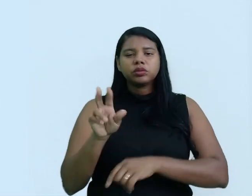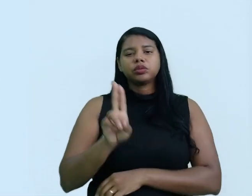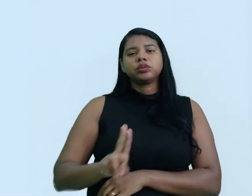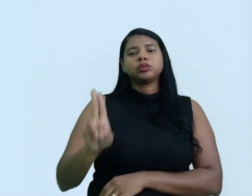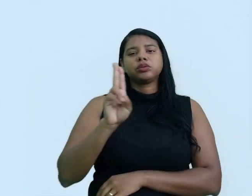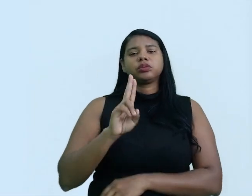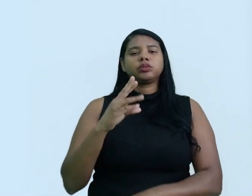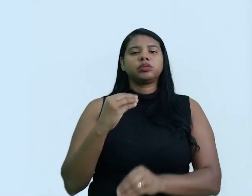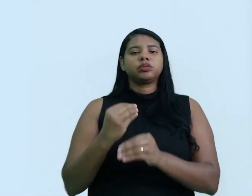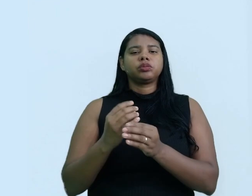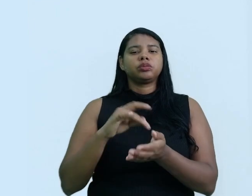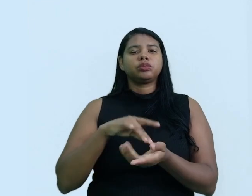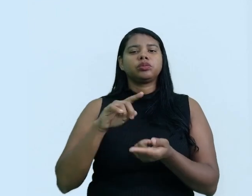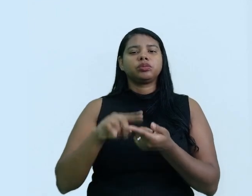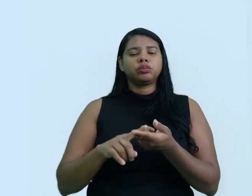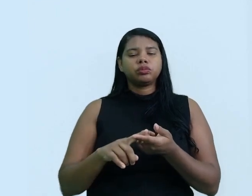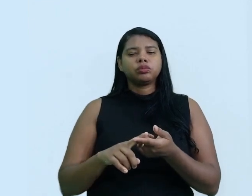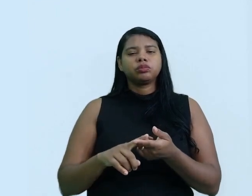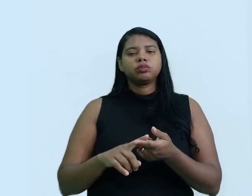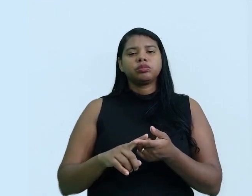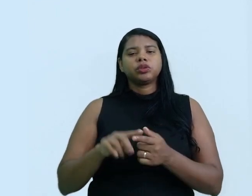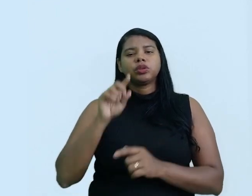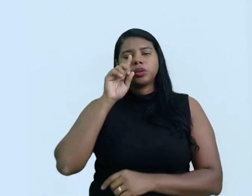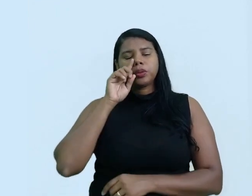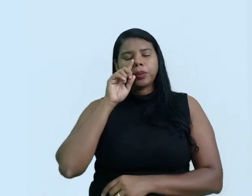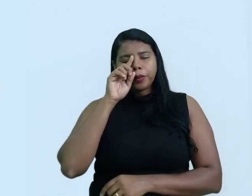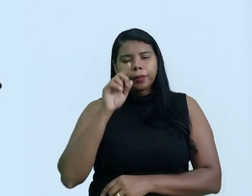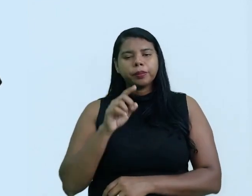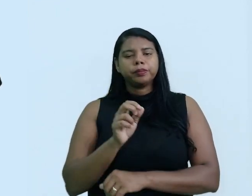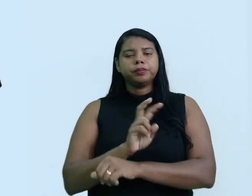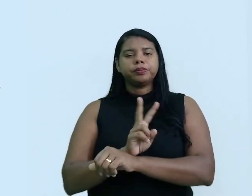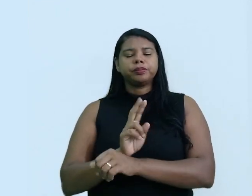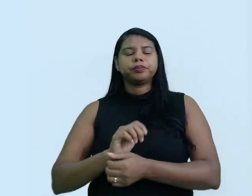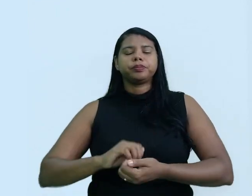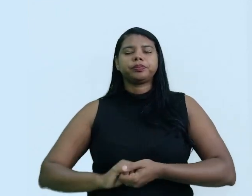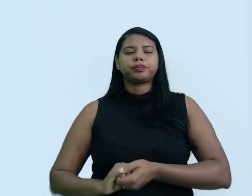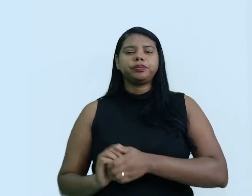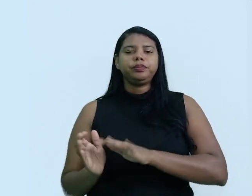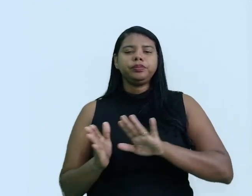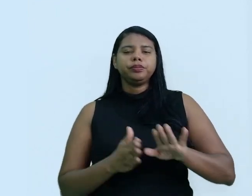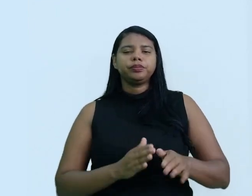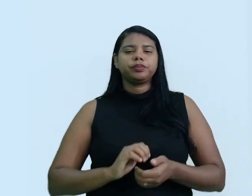para fazer esse levantamento dos riscos, certo?